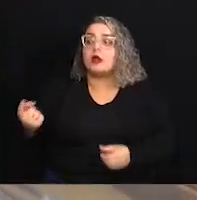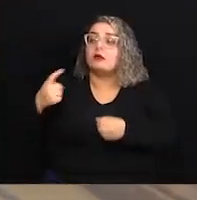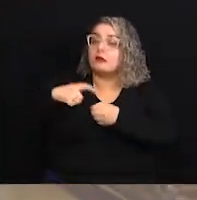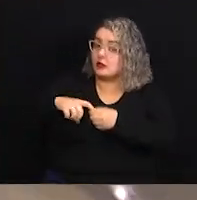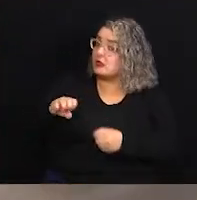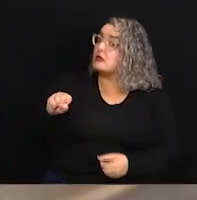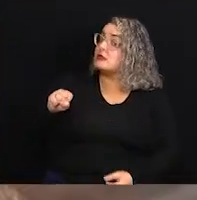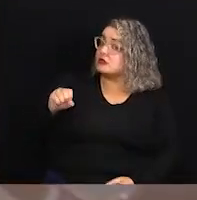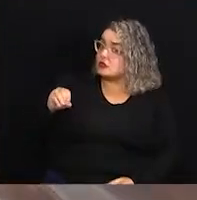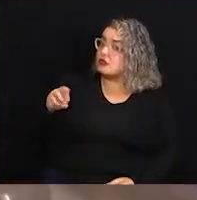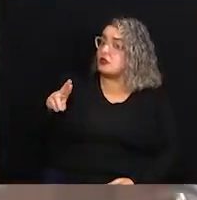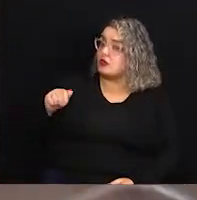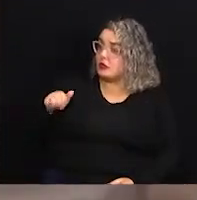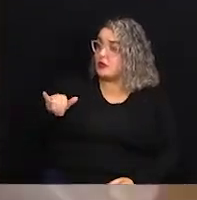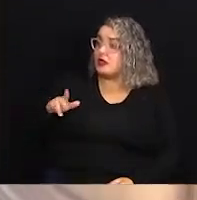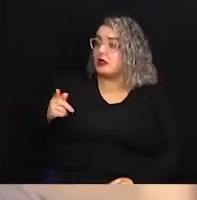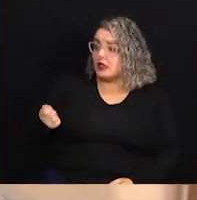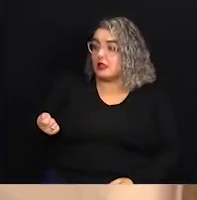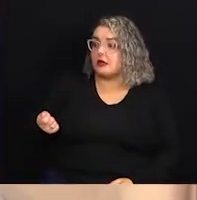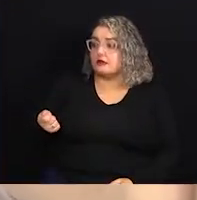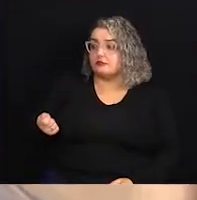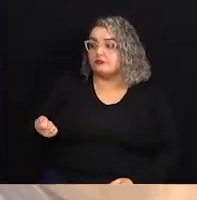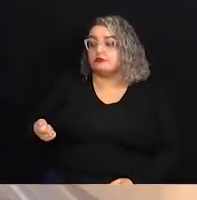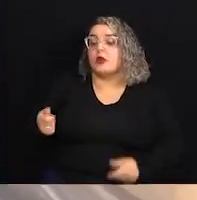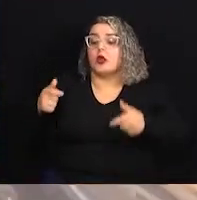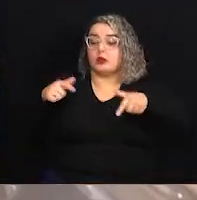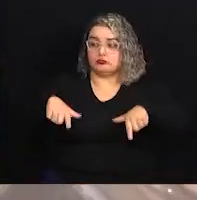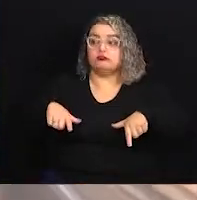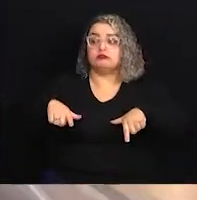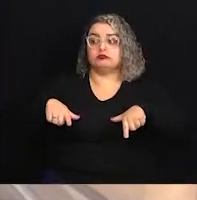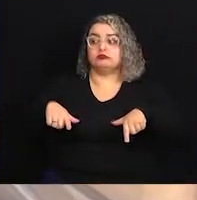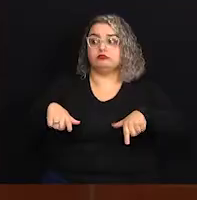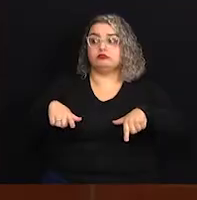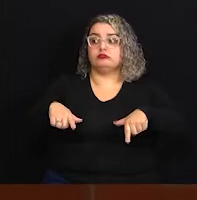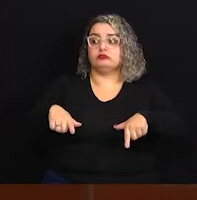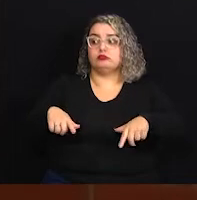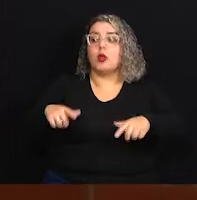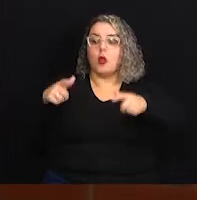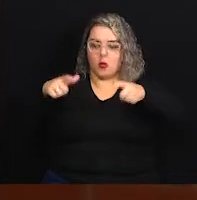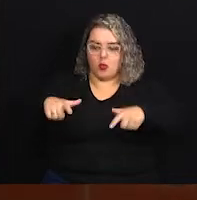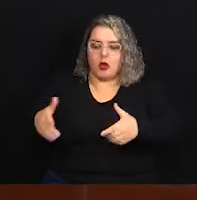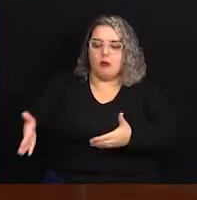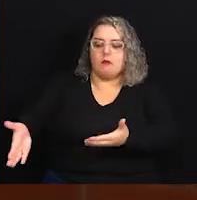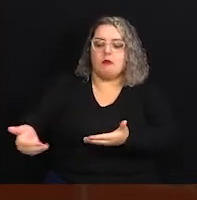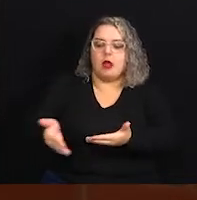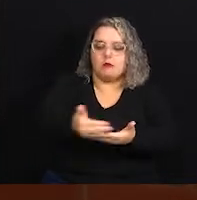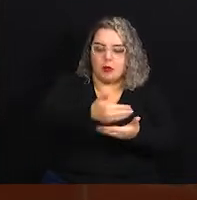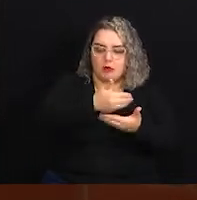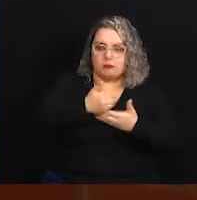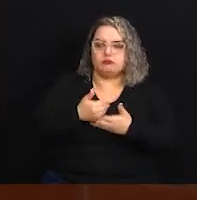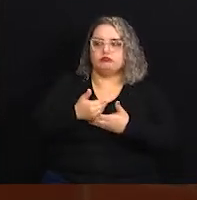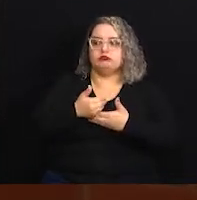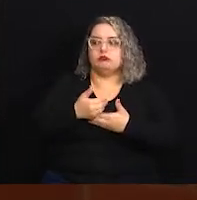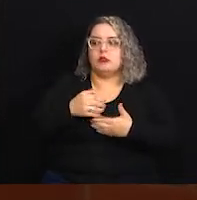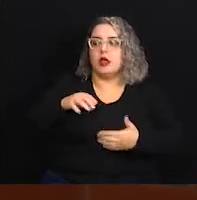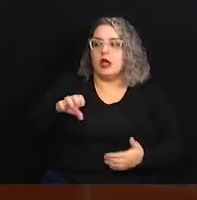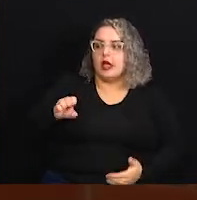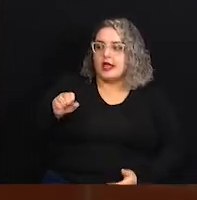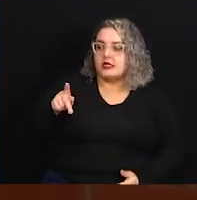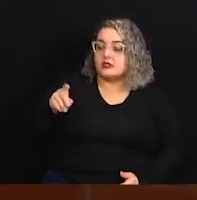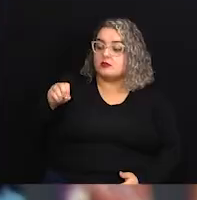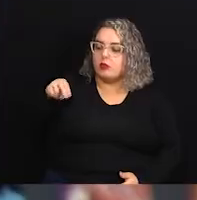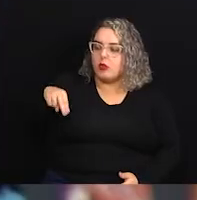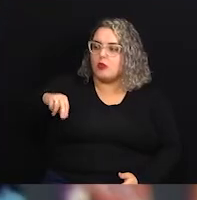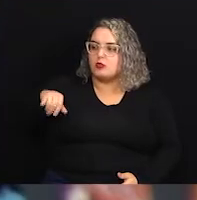volta na Soraya, que faz questão de que seu estabelecimento seja um ponto de arrecadação de esponjas